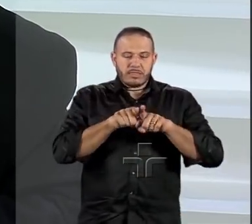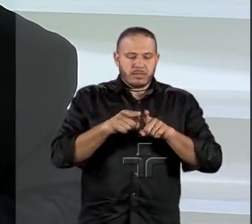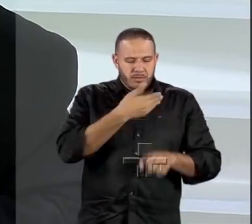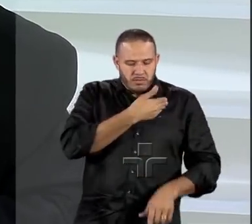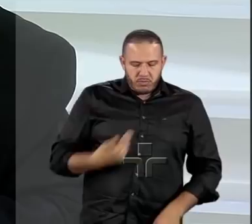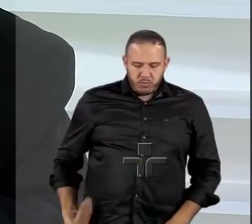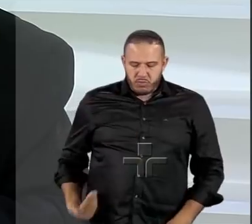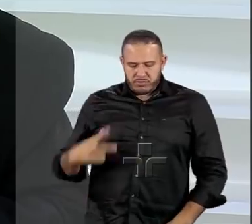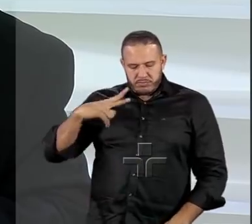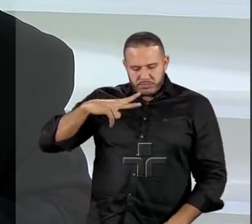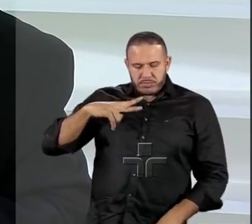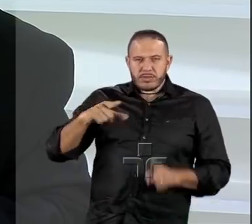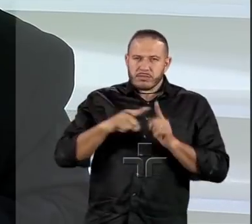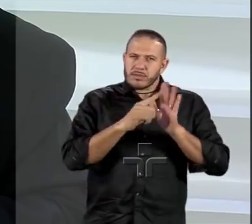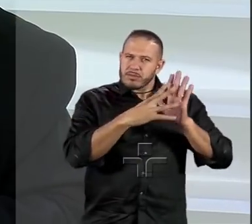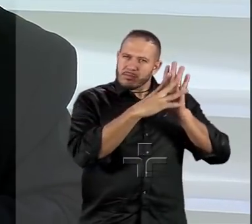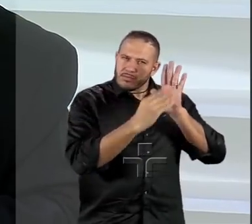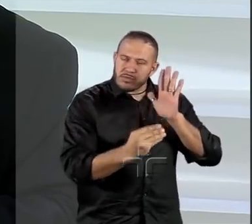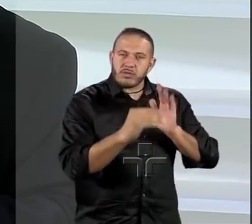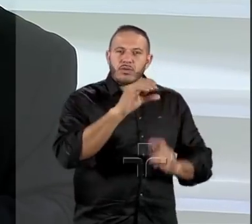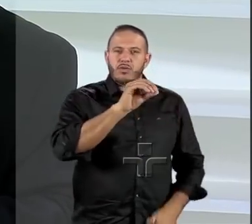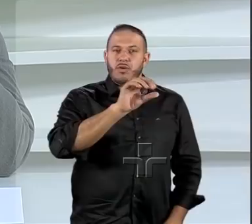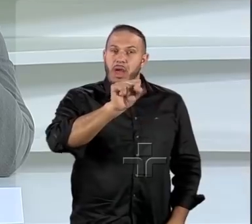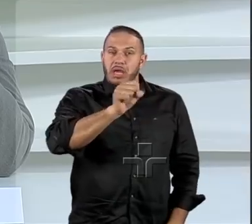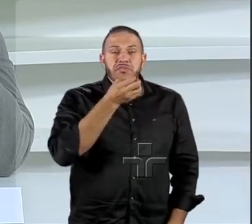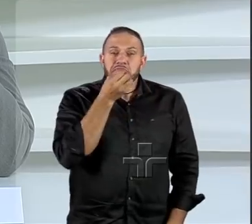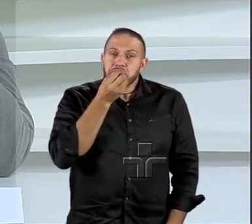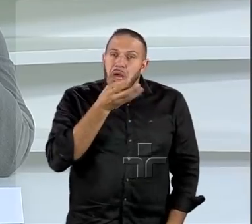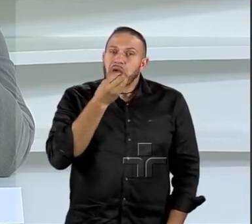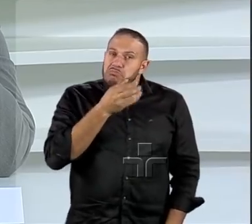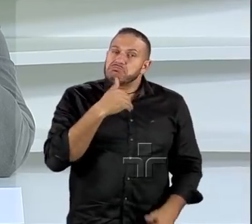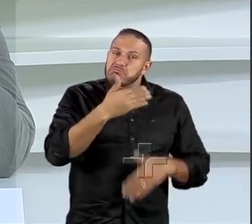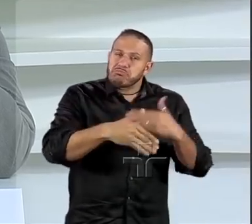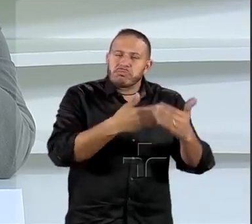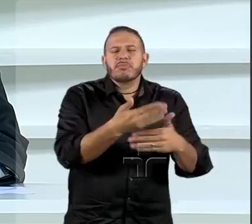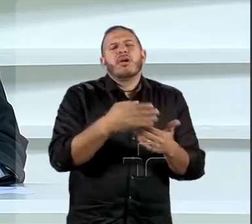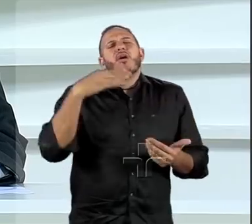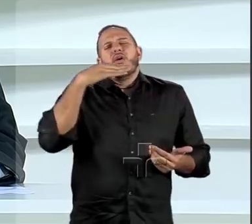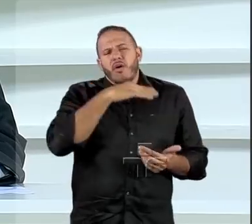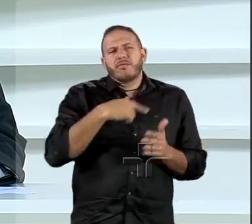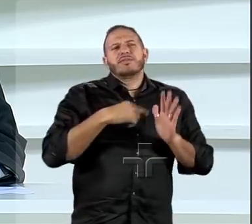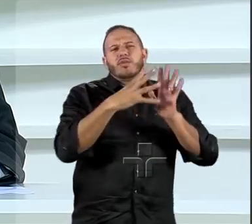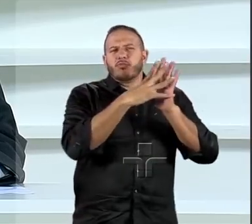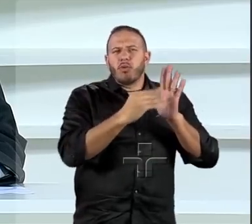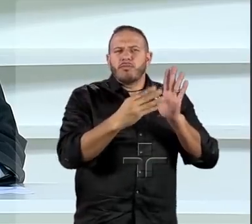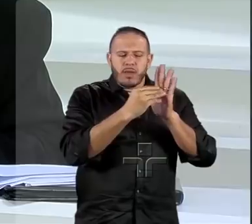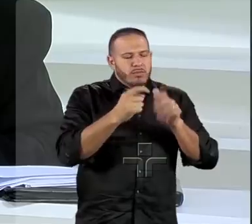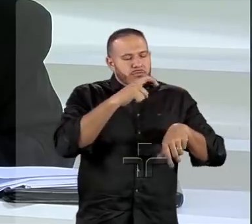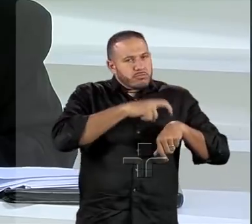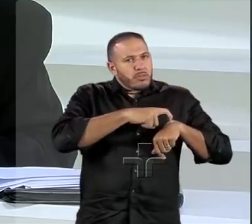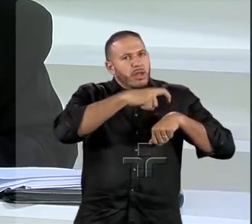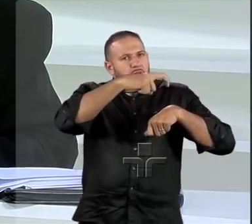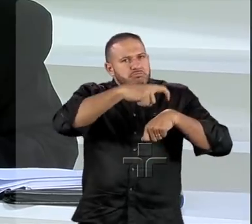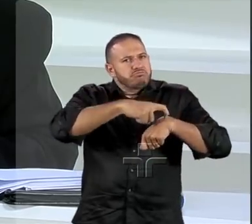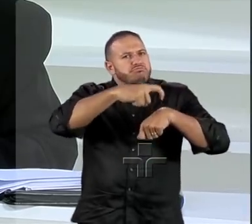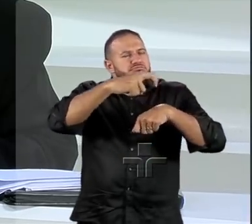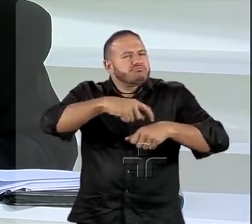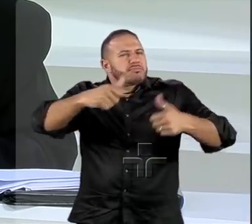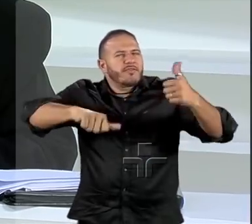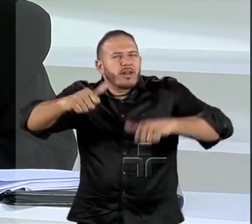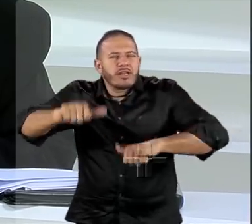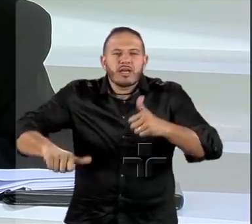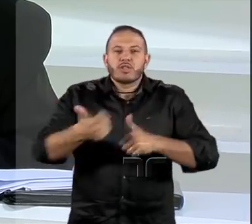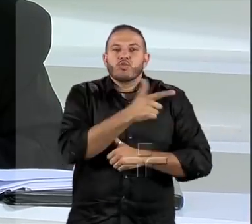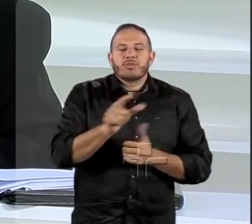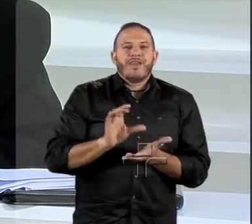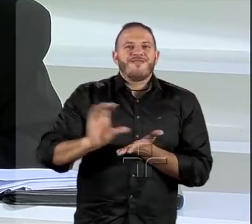público-privadas e o modelo das OS que funciona bem. É claro que é um modelo que tem que ser periodicamente avaliado para que não exista